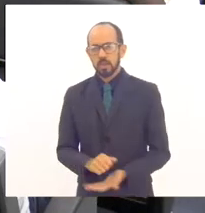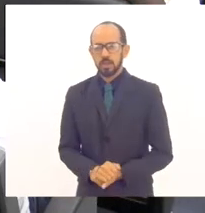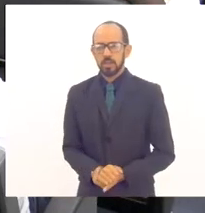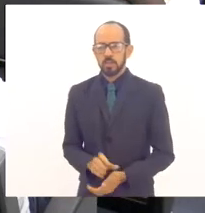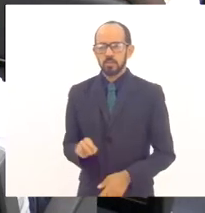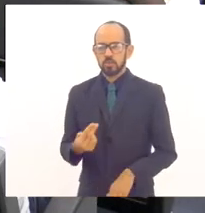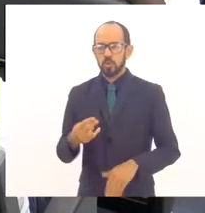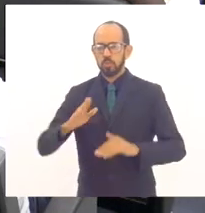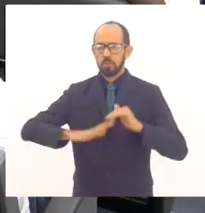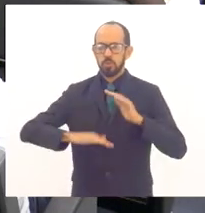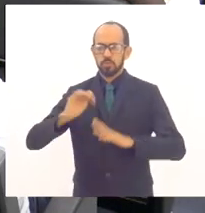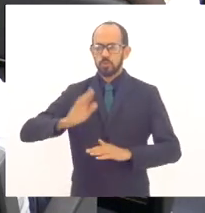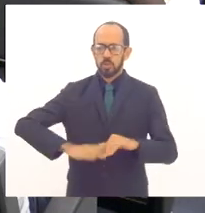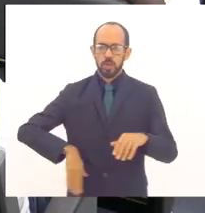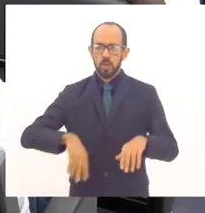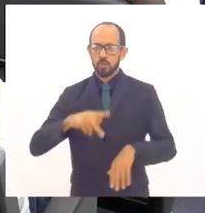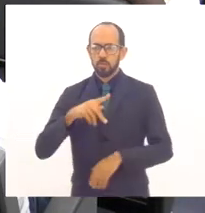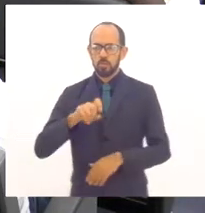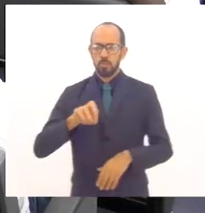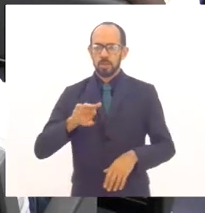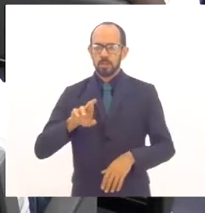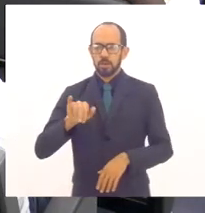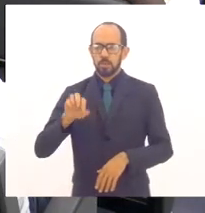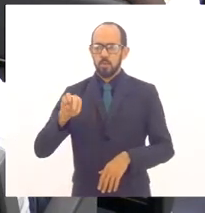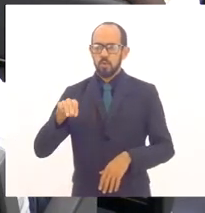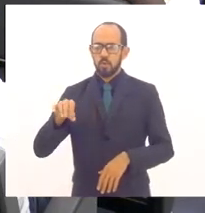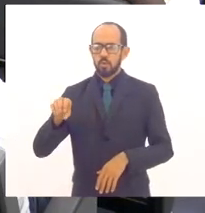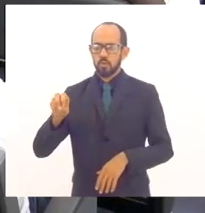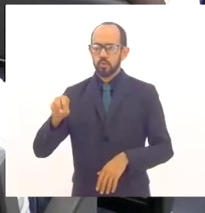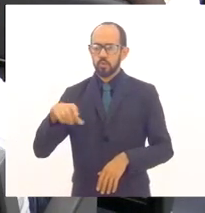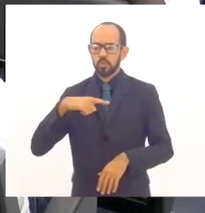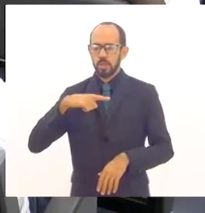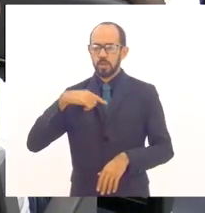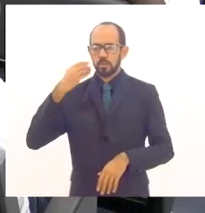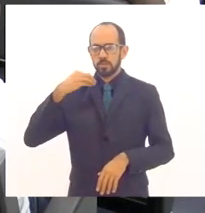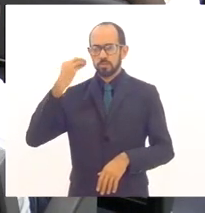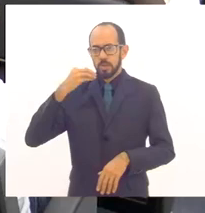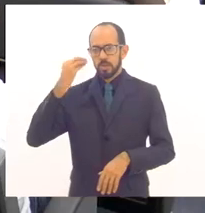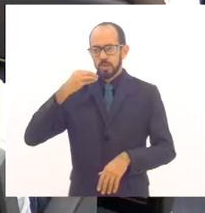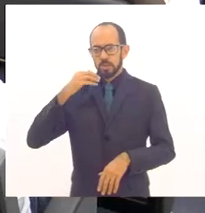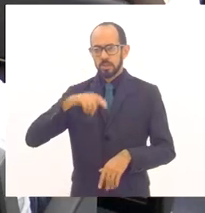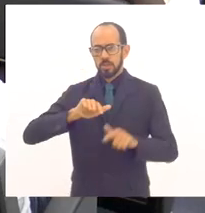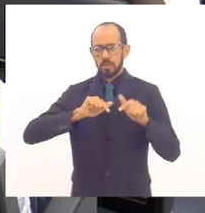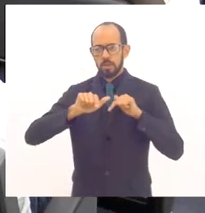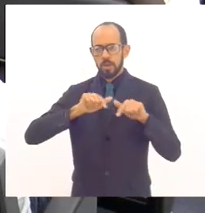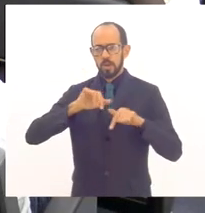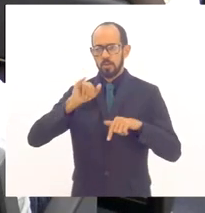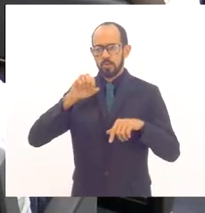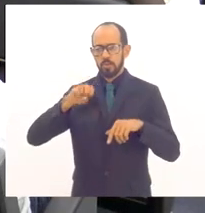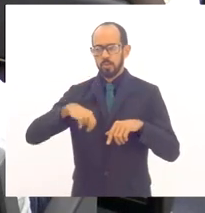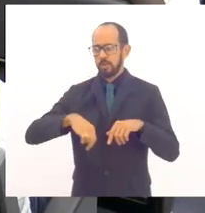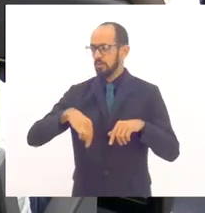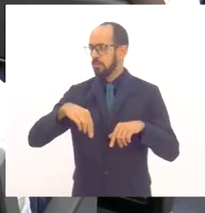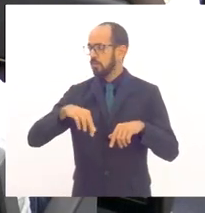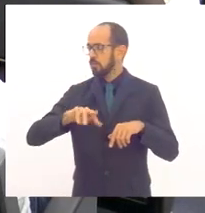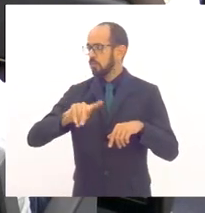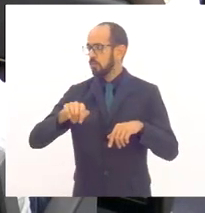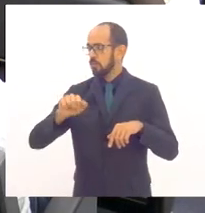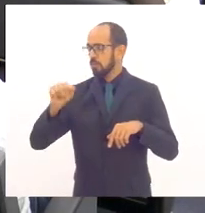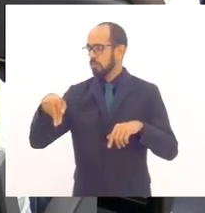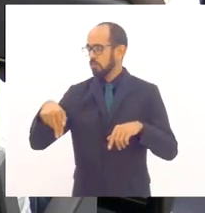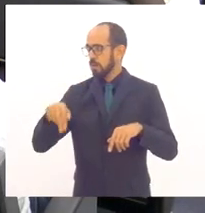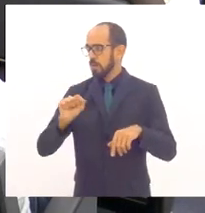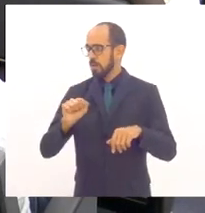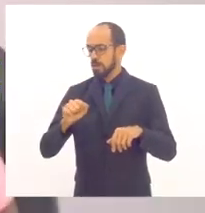Sou um profissional do patrimônio, com experiência, já trabalhei no IPHAN, já estive em Brasília, já fui consultor da